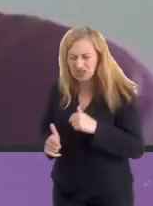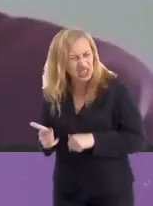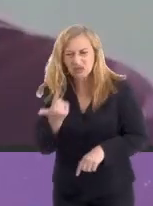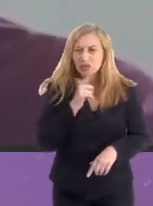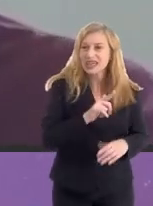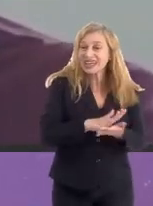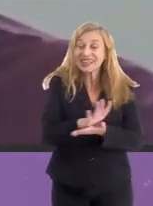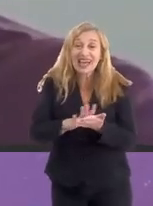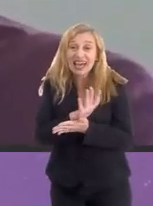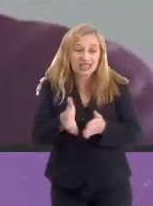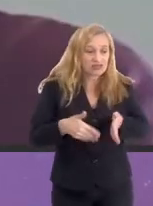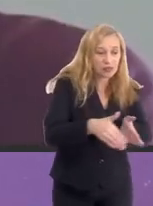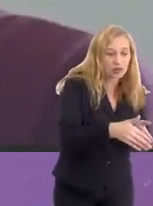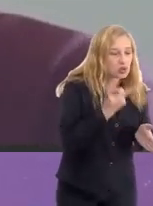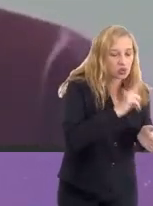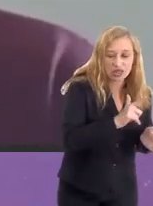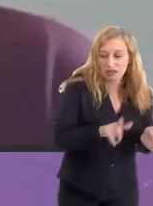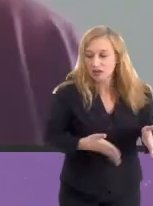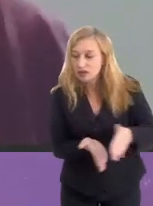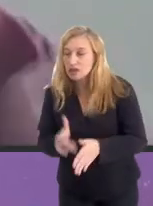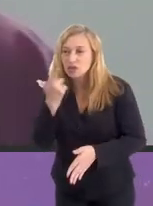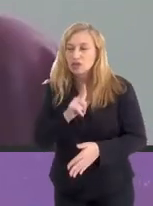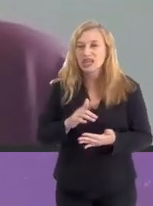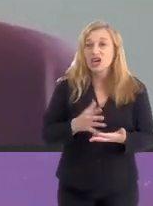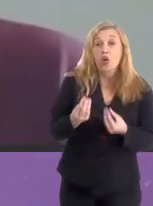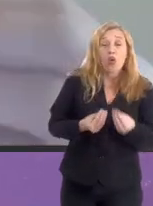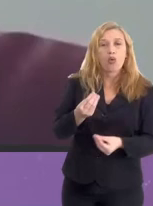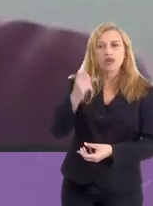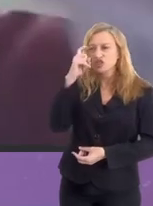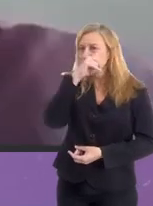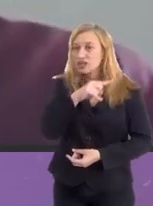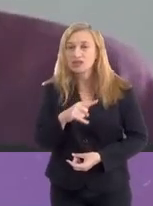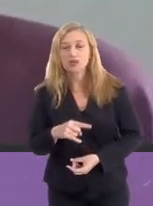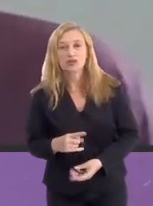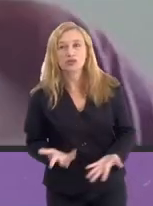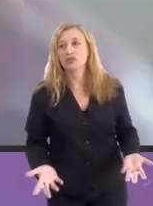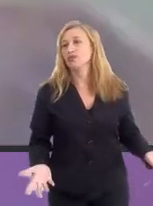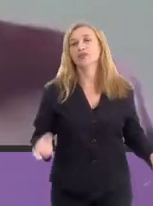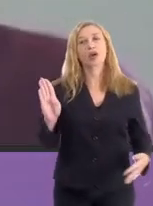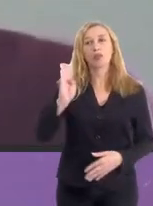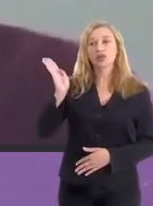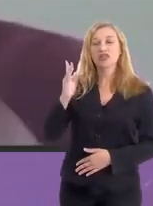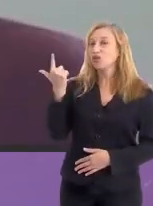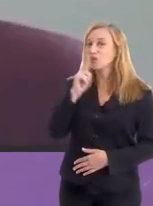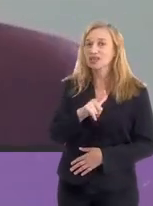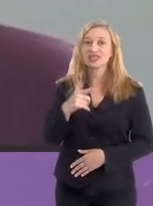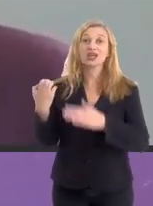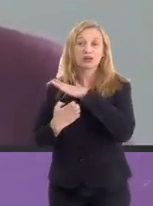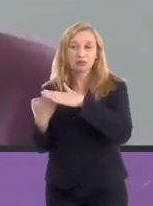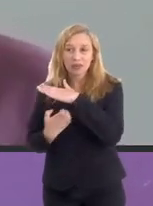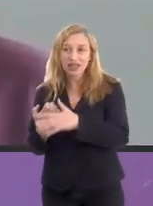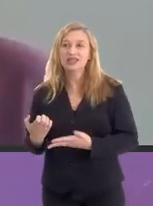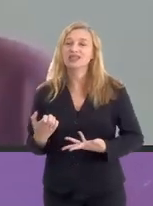ele vai aquela aquele grupo é político vai se sobre isso aí como é difícil Botafogo com